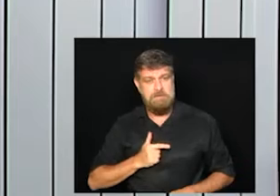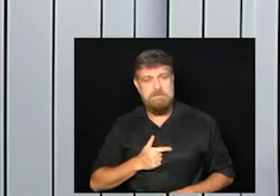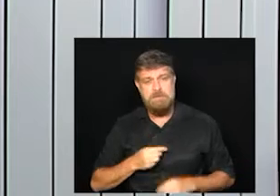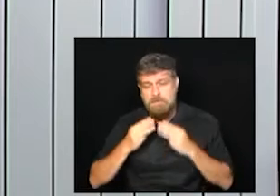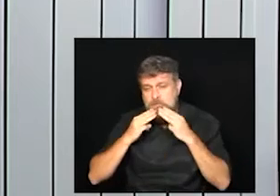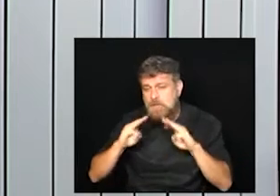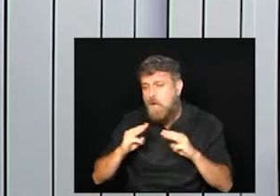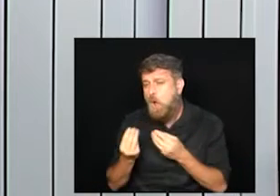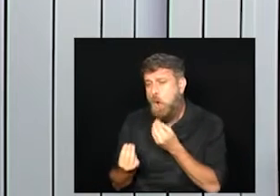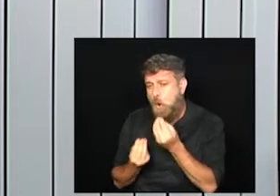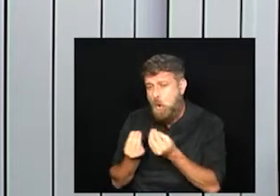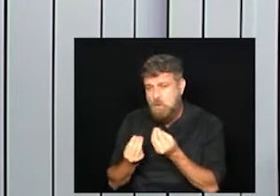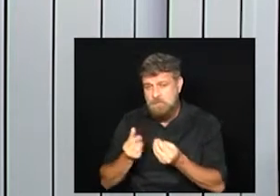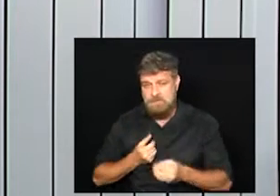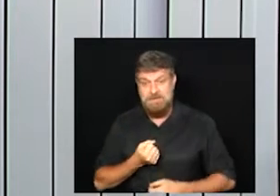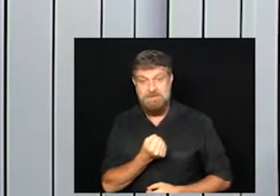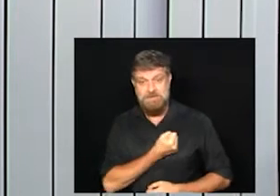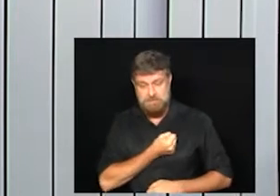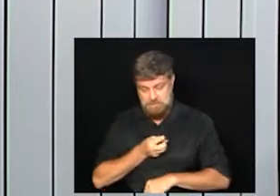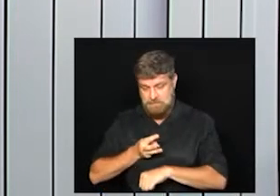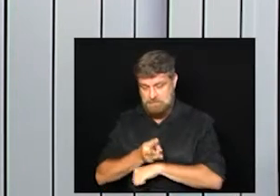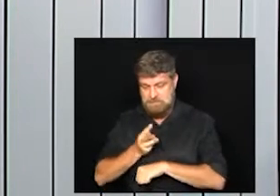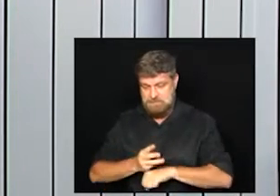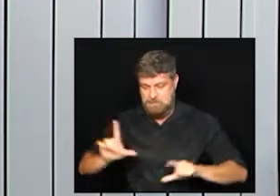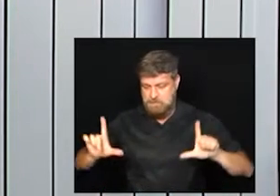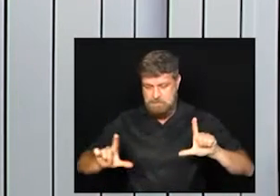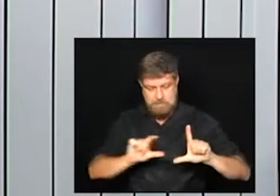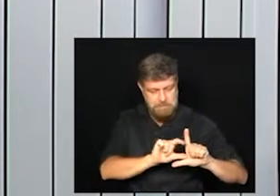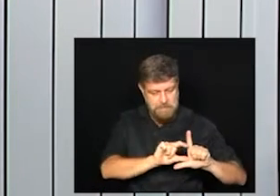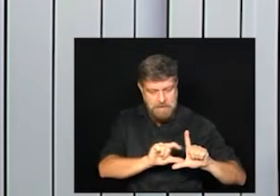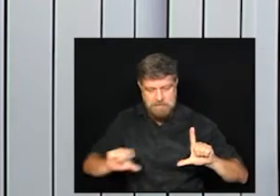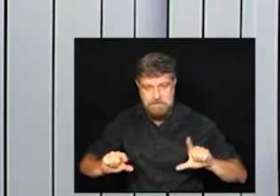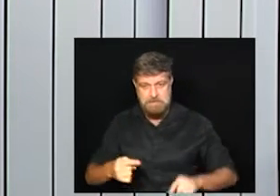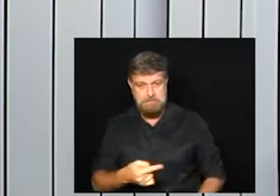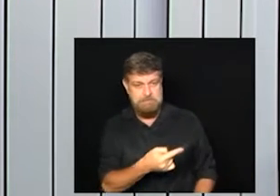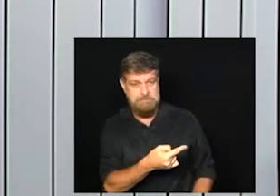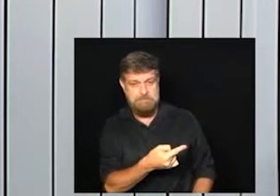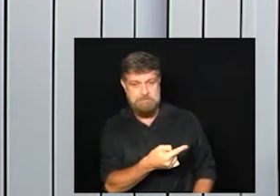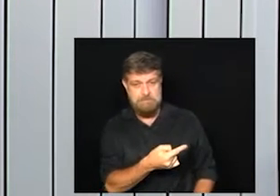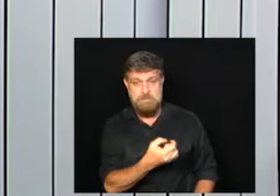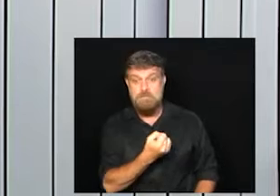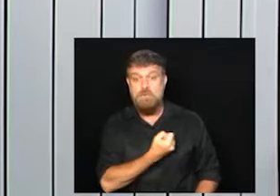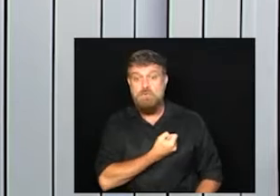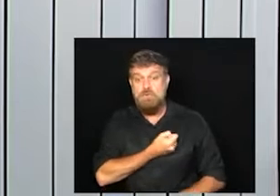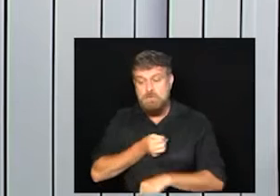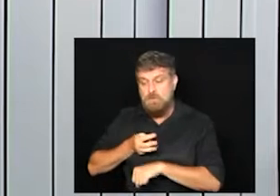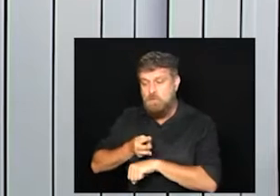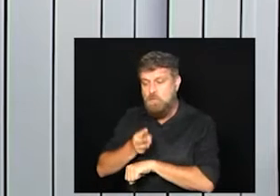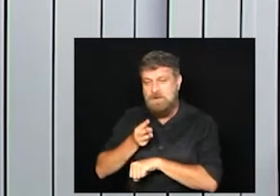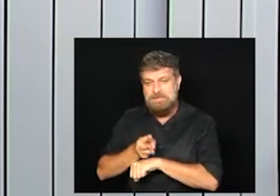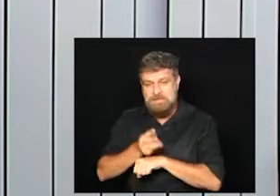gente através do número do WhatsApp que está aqui embaixo da sua tela. 19 é o nosso DDD